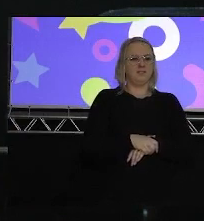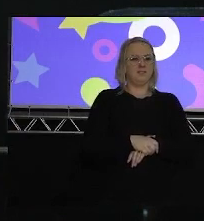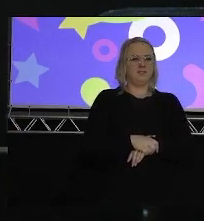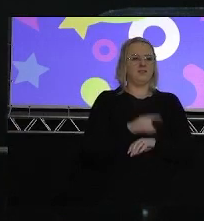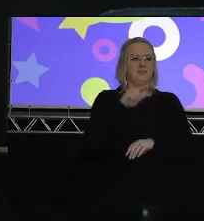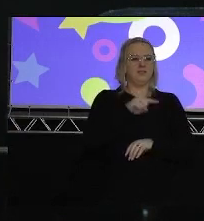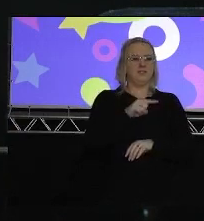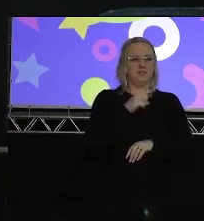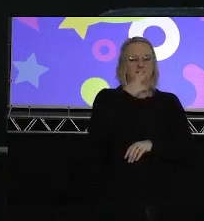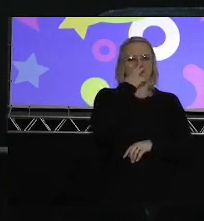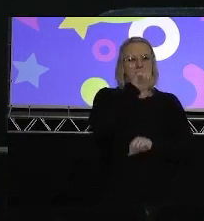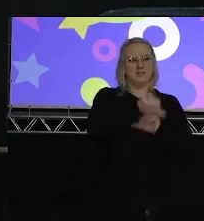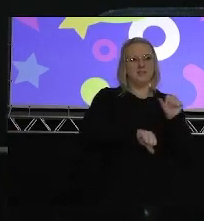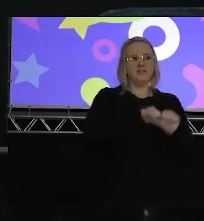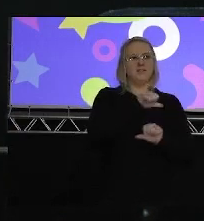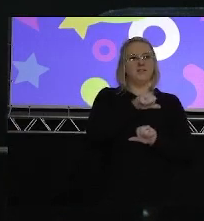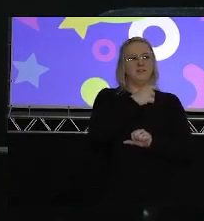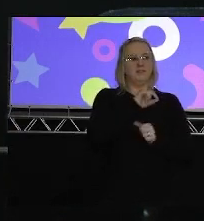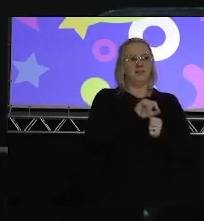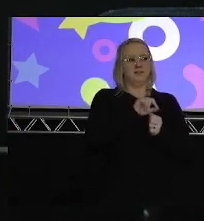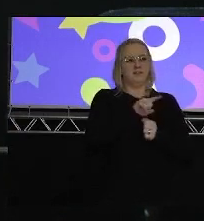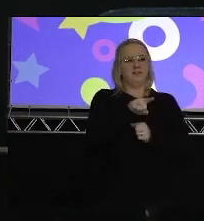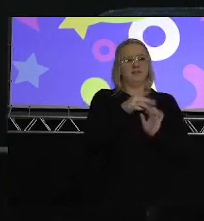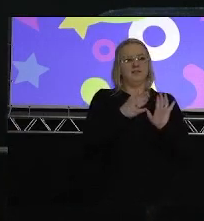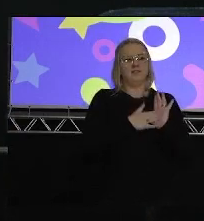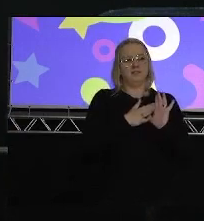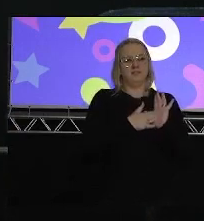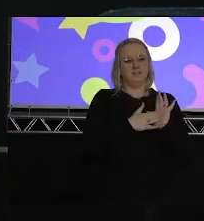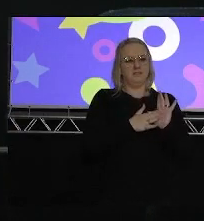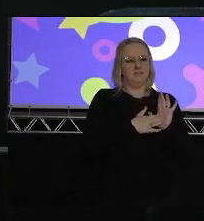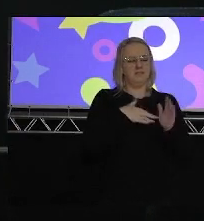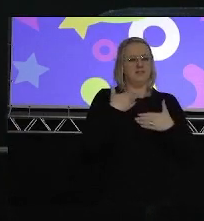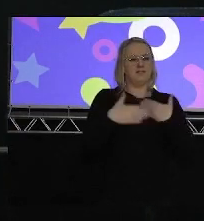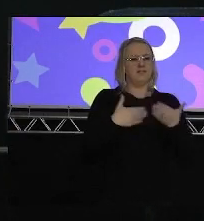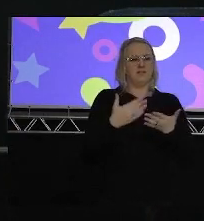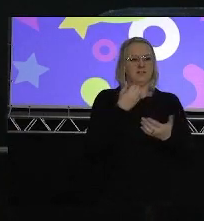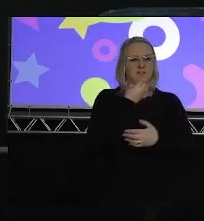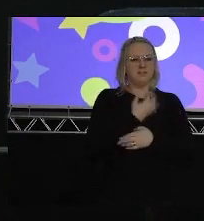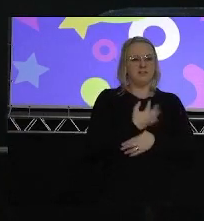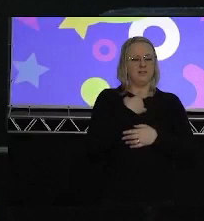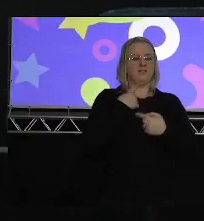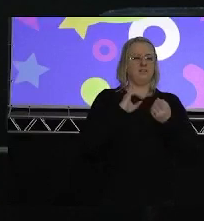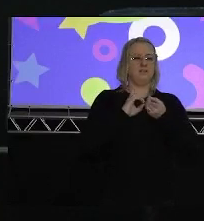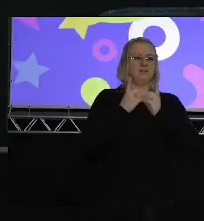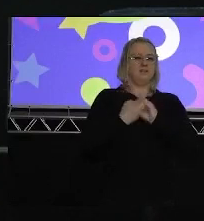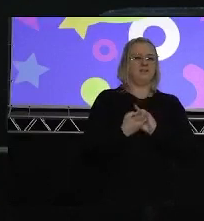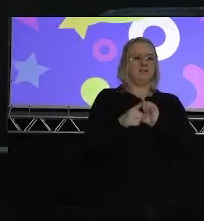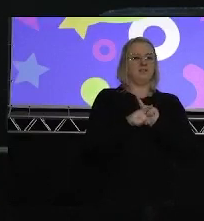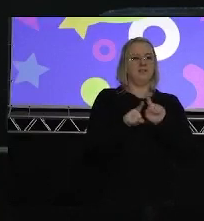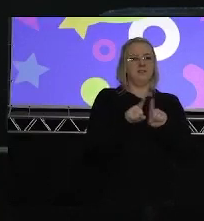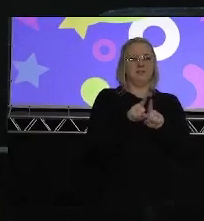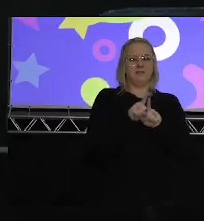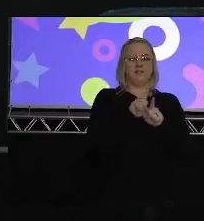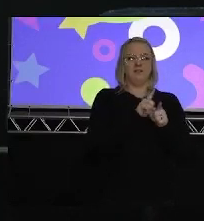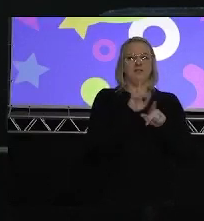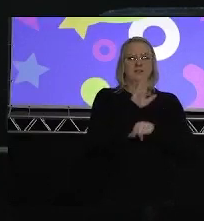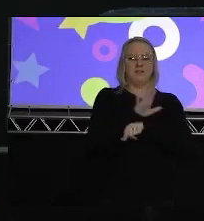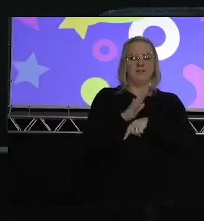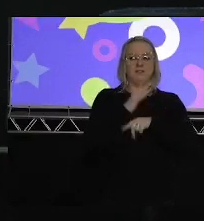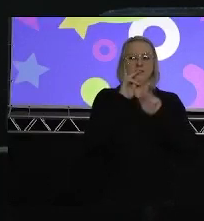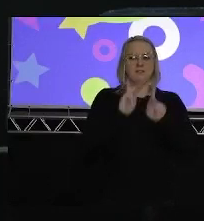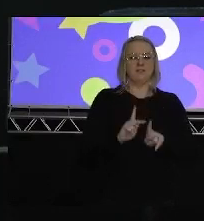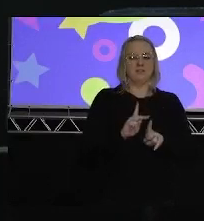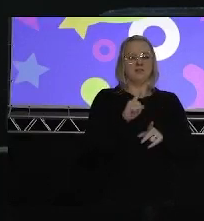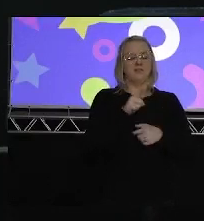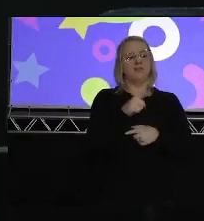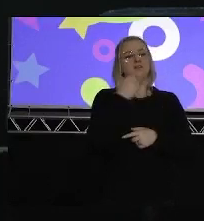Esse nível de transformação que você fez é uma proposta bem profunda, mudou muita coisa, né, na dinâmica, nas pessoas, na forma de trabalhar das pessoas. O que